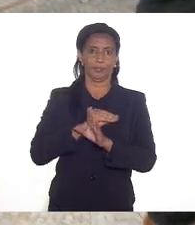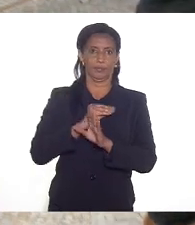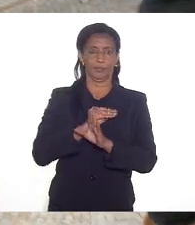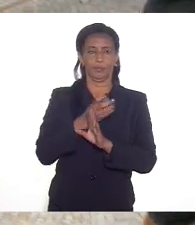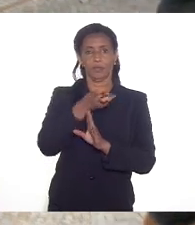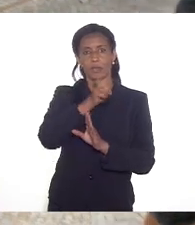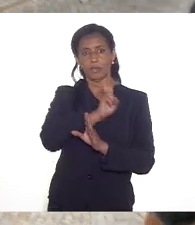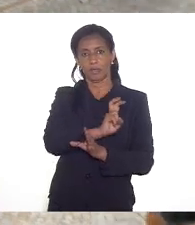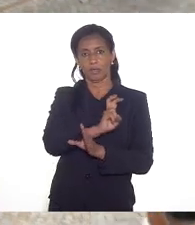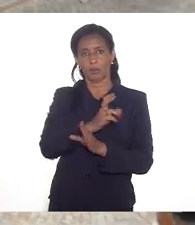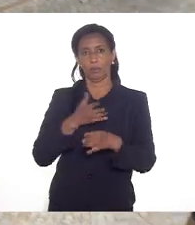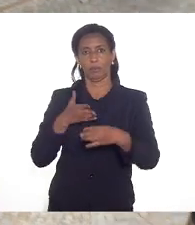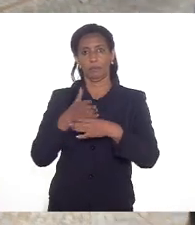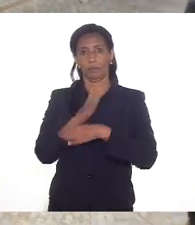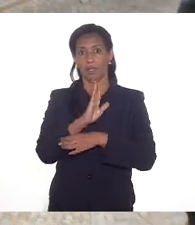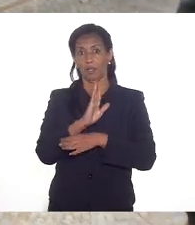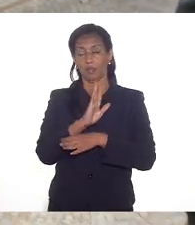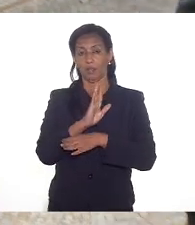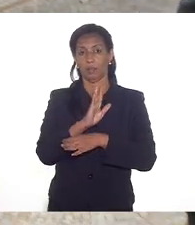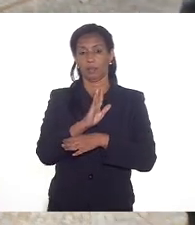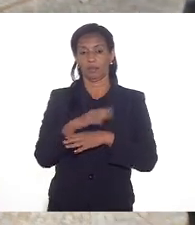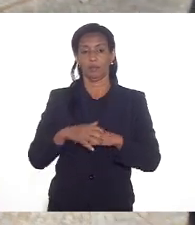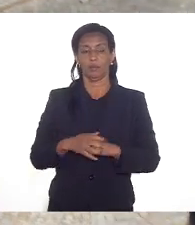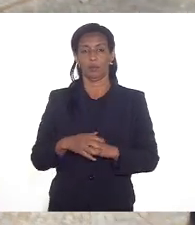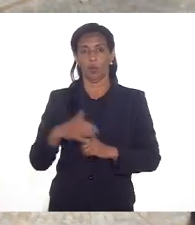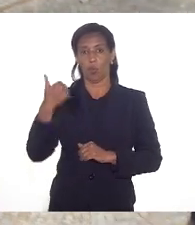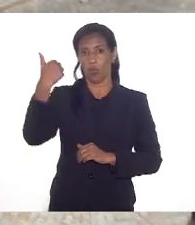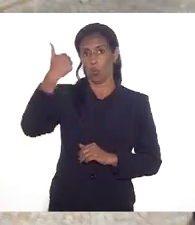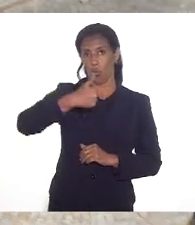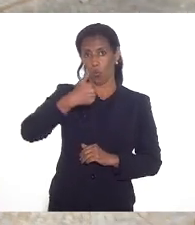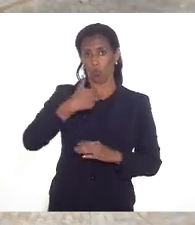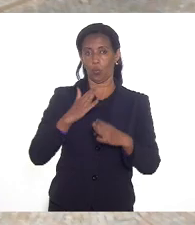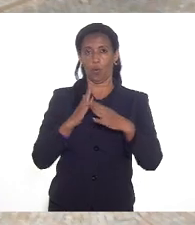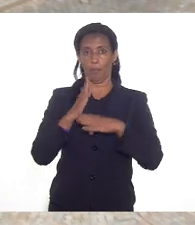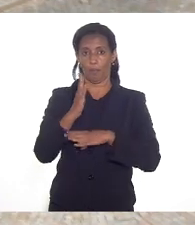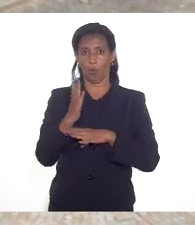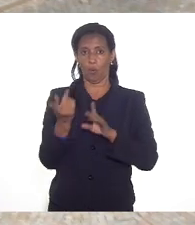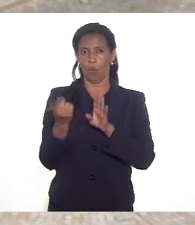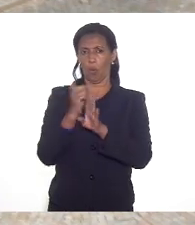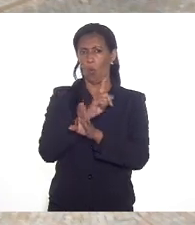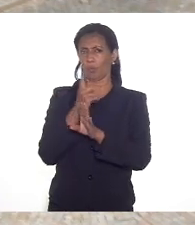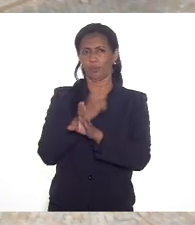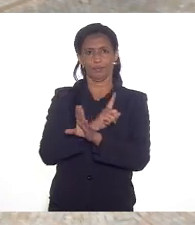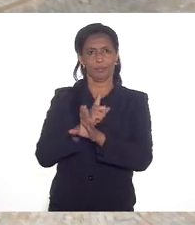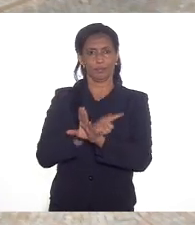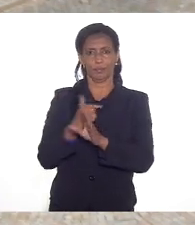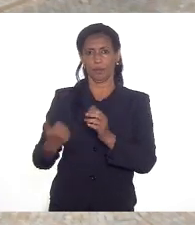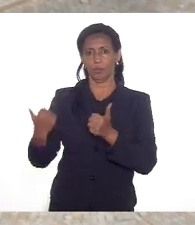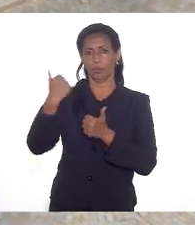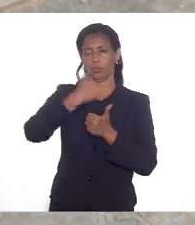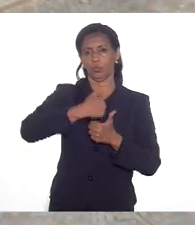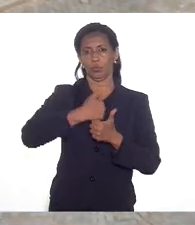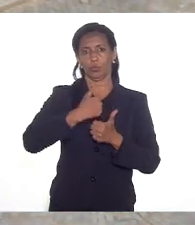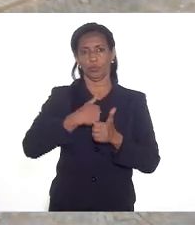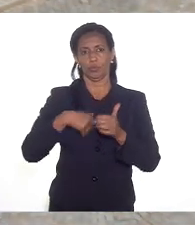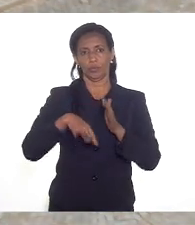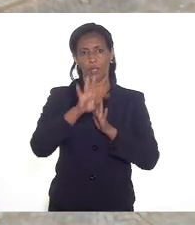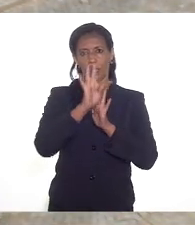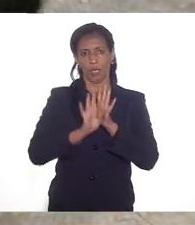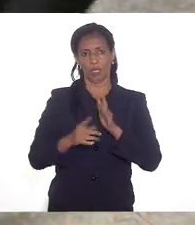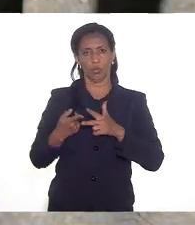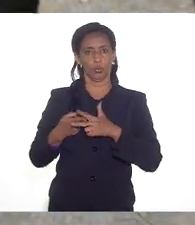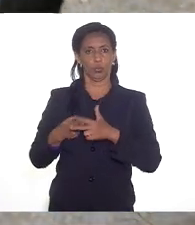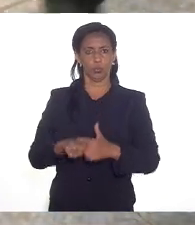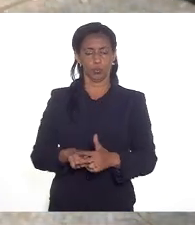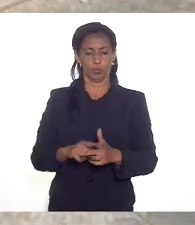habilidade da ilha da cinco pela aprovação com sobre emenda aglutinativa de emenda um contrárias e mais emendas concluindo o substitutivo pedindo forma